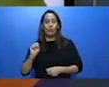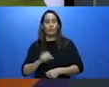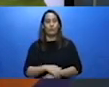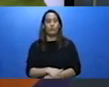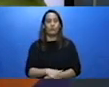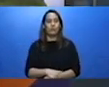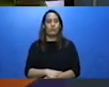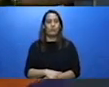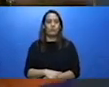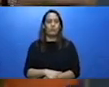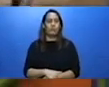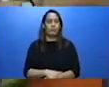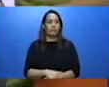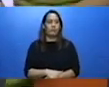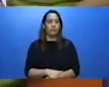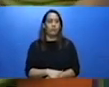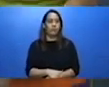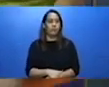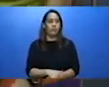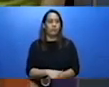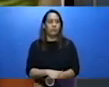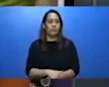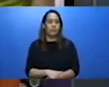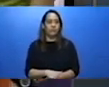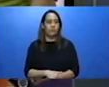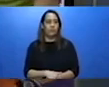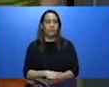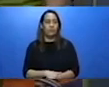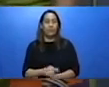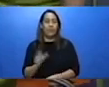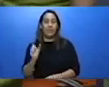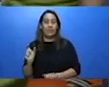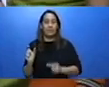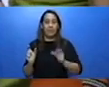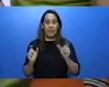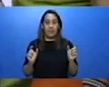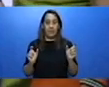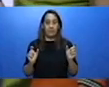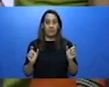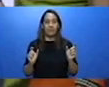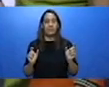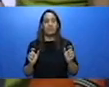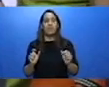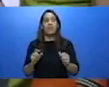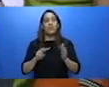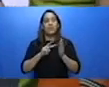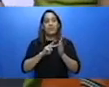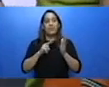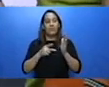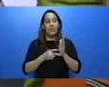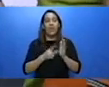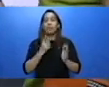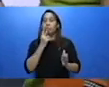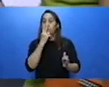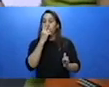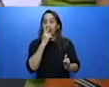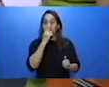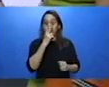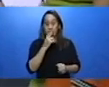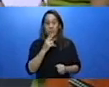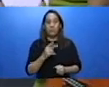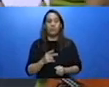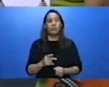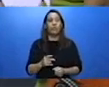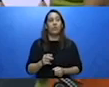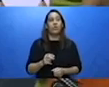o mesmo significado. As palavras que apresentam significados parecidos